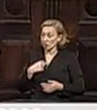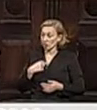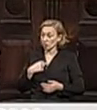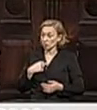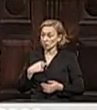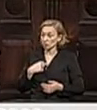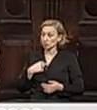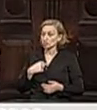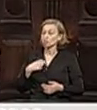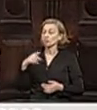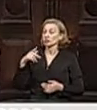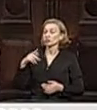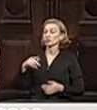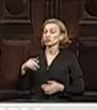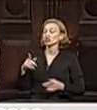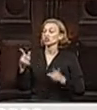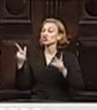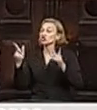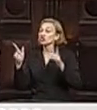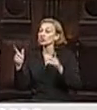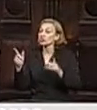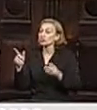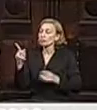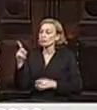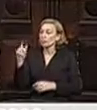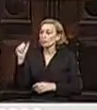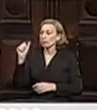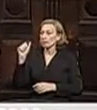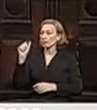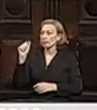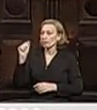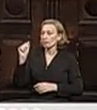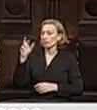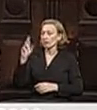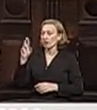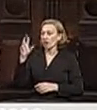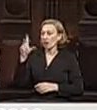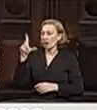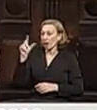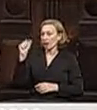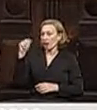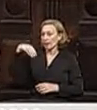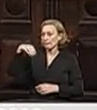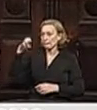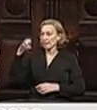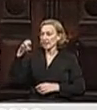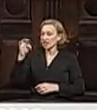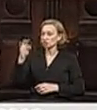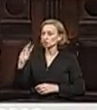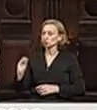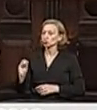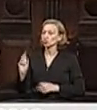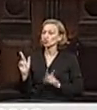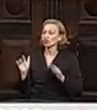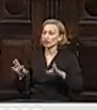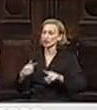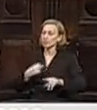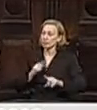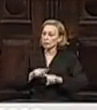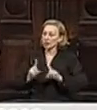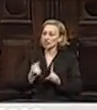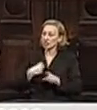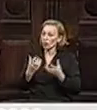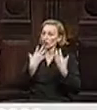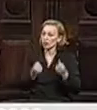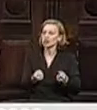pudesse tratar desse tema que nos é tão caro. Saindo da questão do Hospital Estadual do Câncer, inclusive o